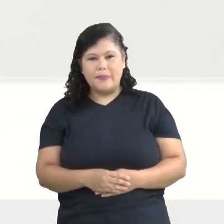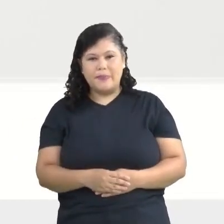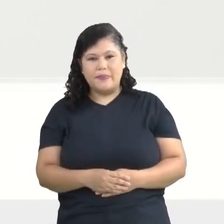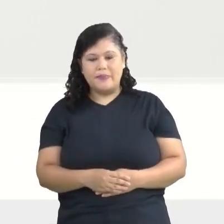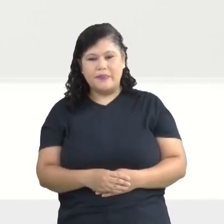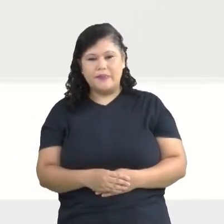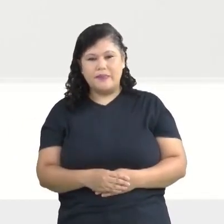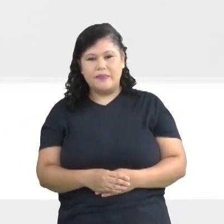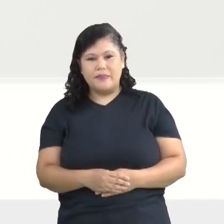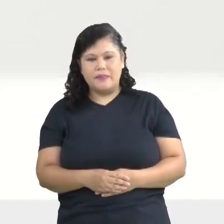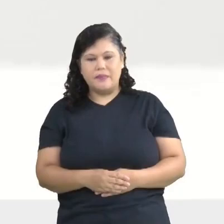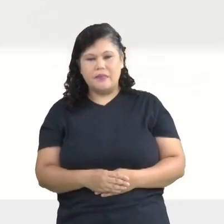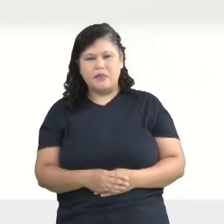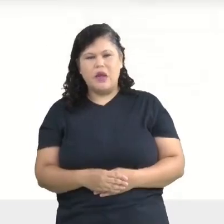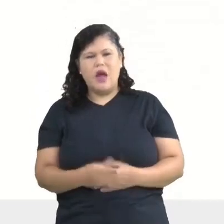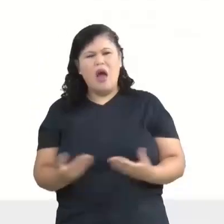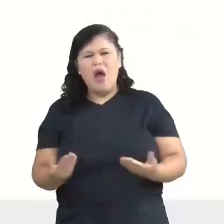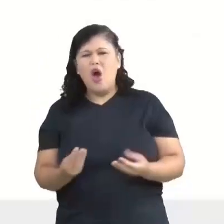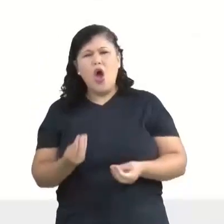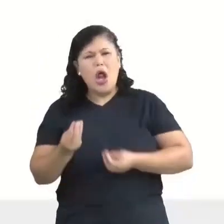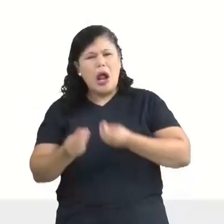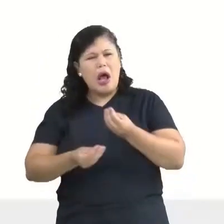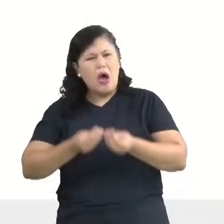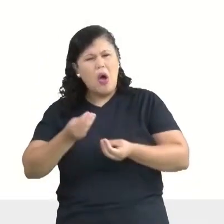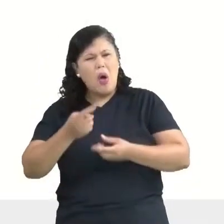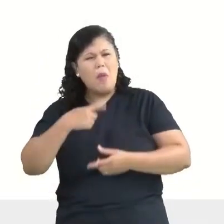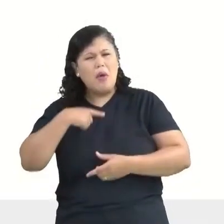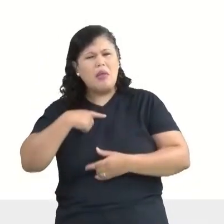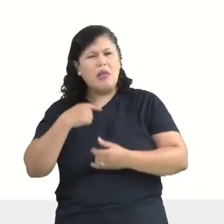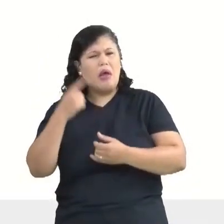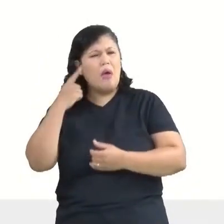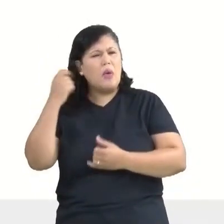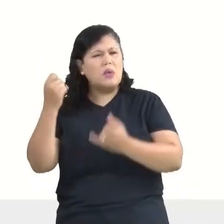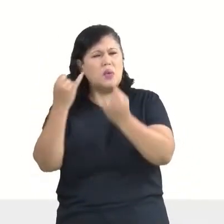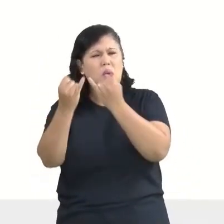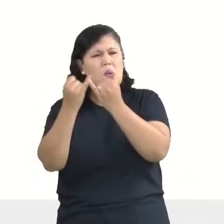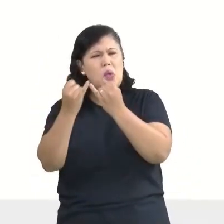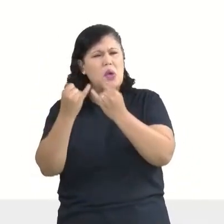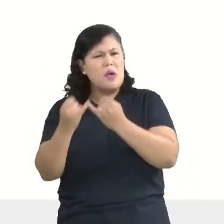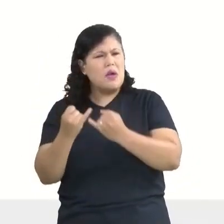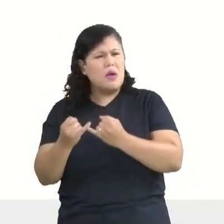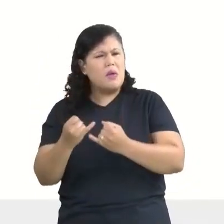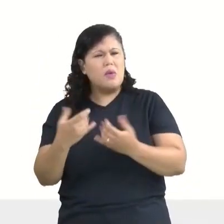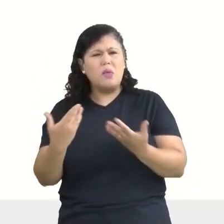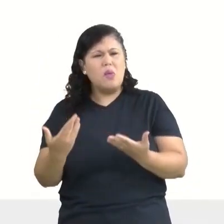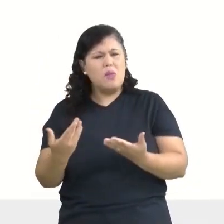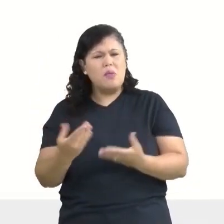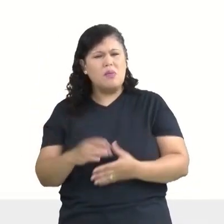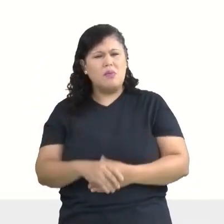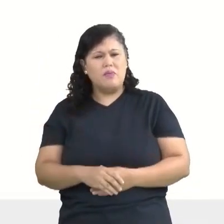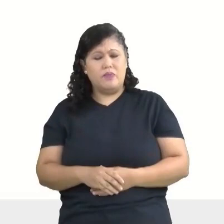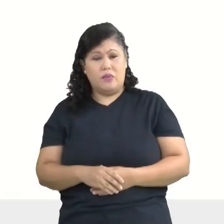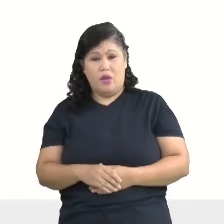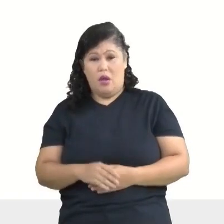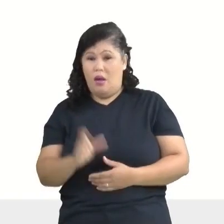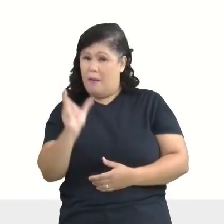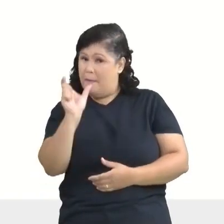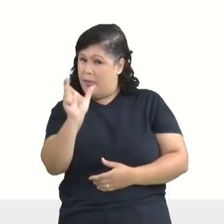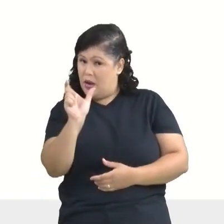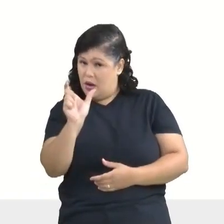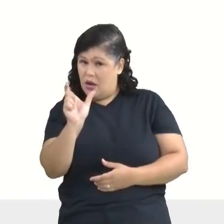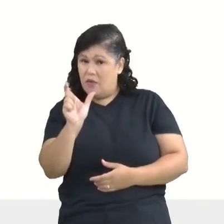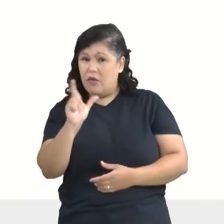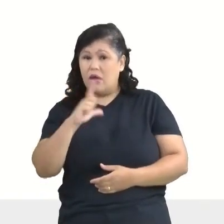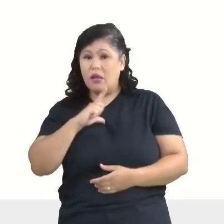Vamos ver aqui como é que essas rimas elas são formadas. Olha só, a terminação que